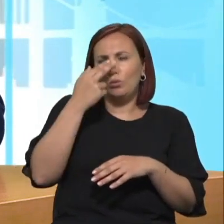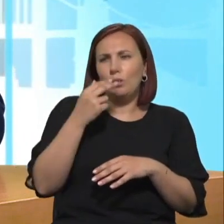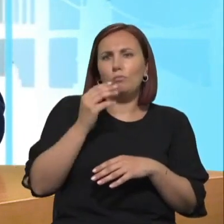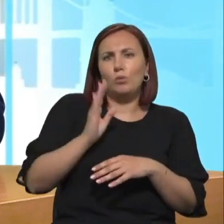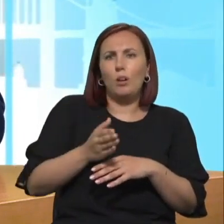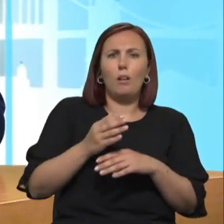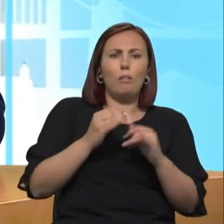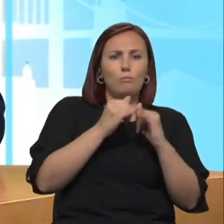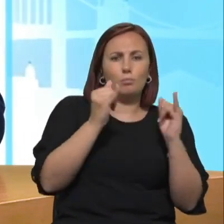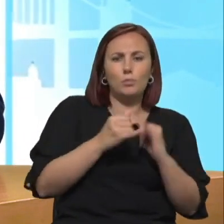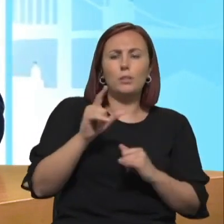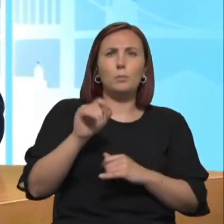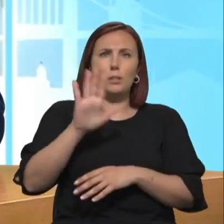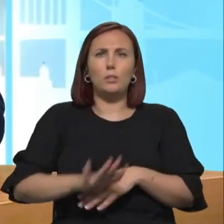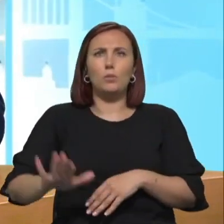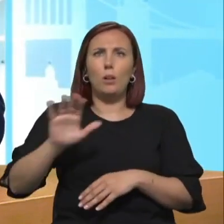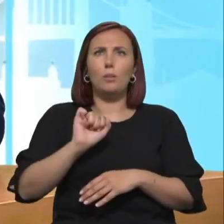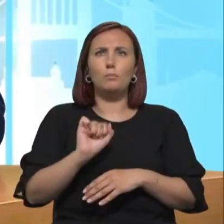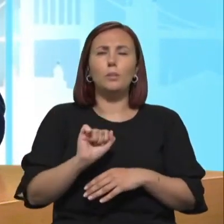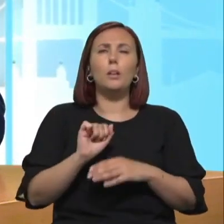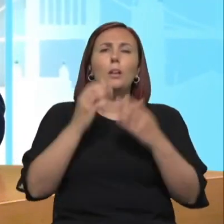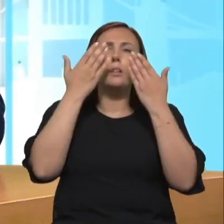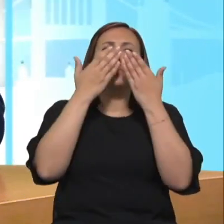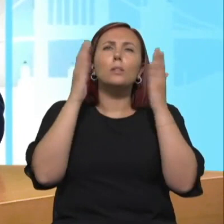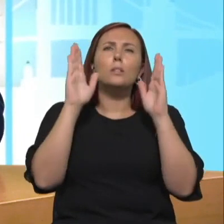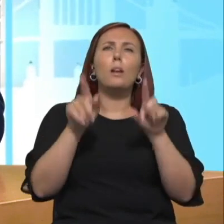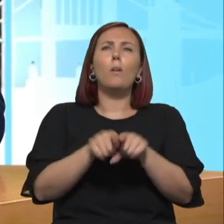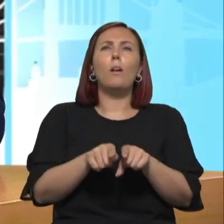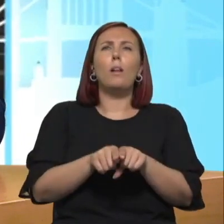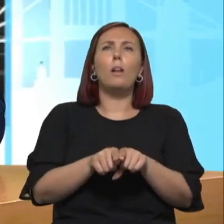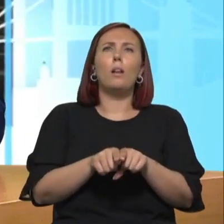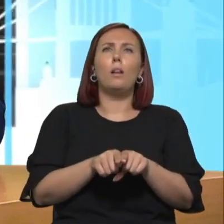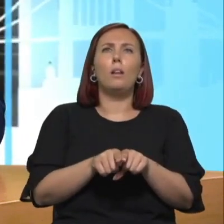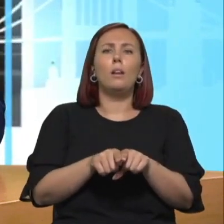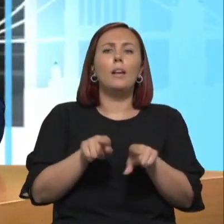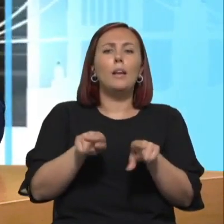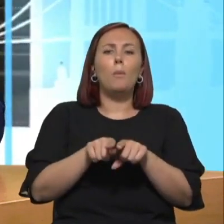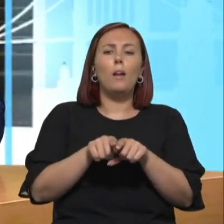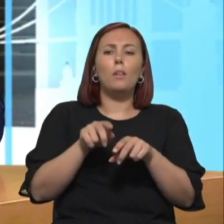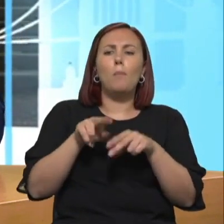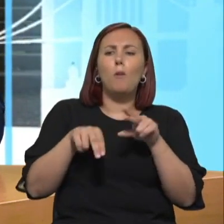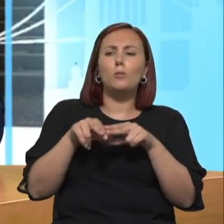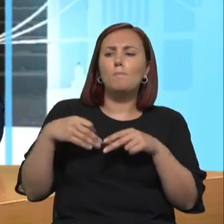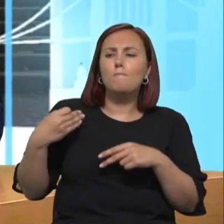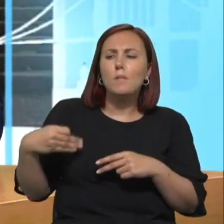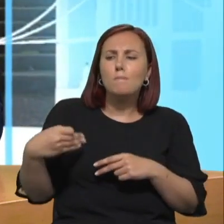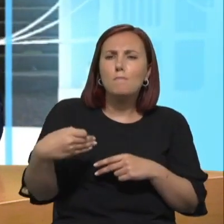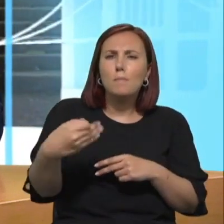internacional. E, portanto, a democracia tem que ser uma construção permanente dos